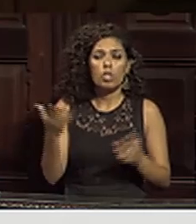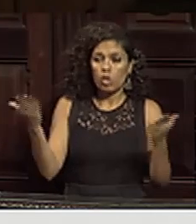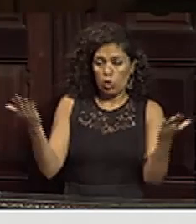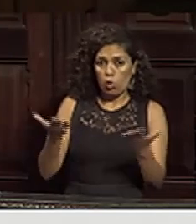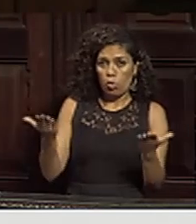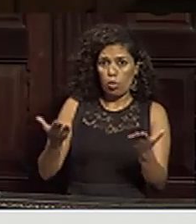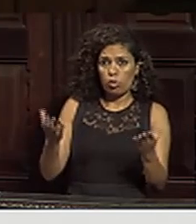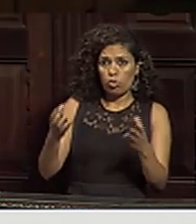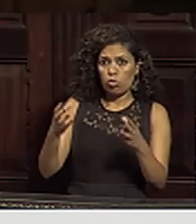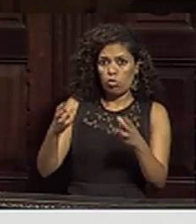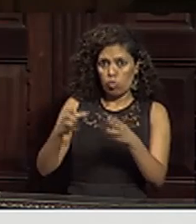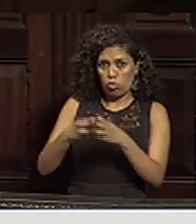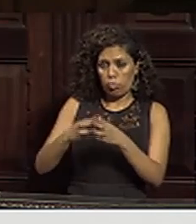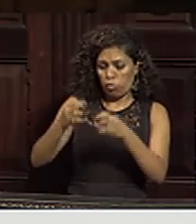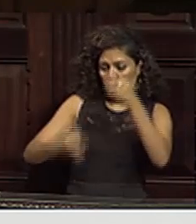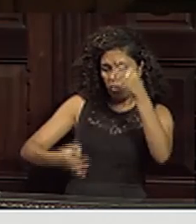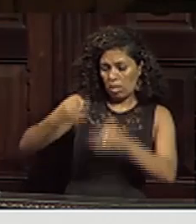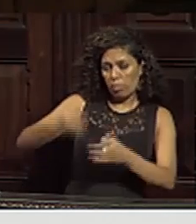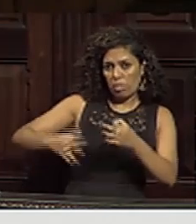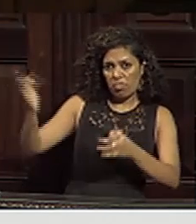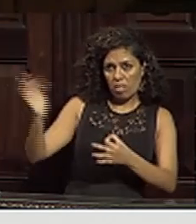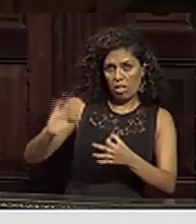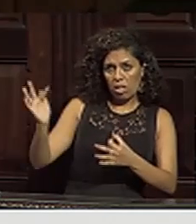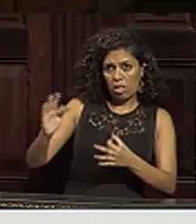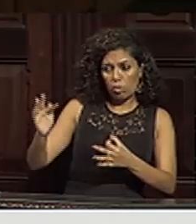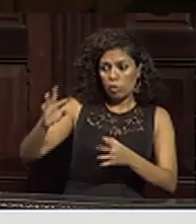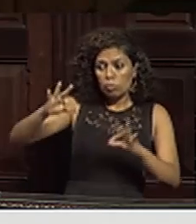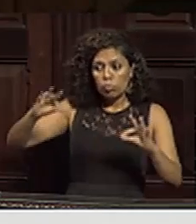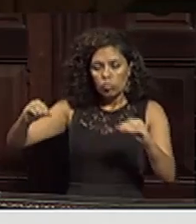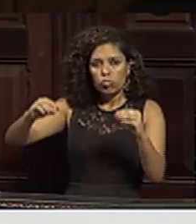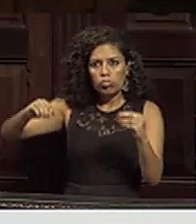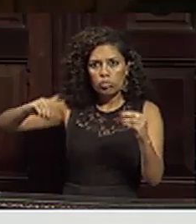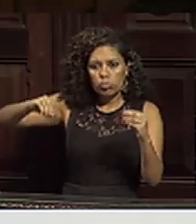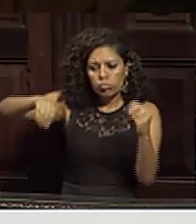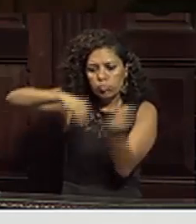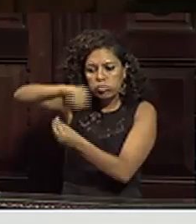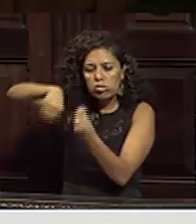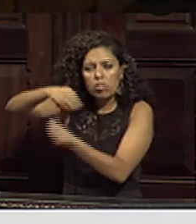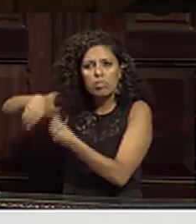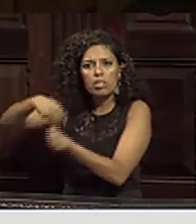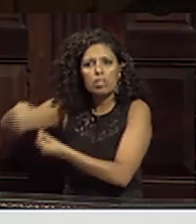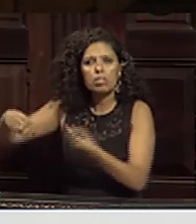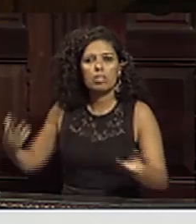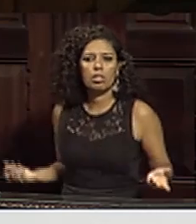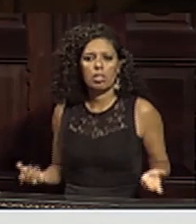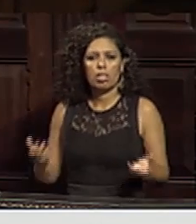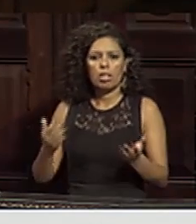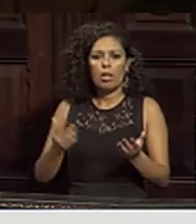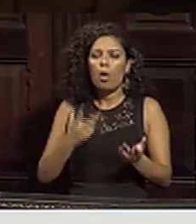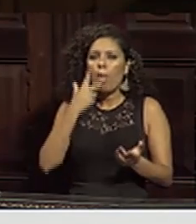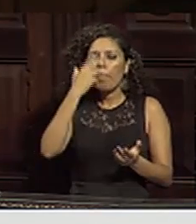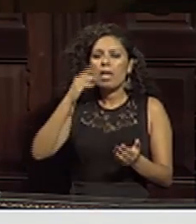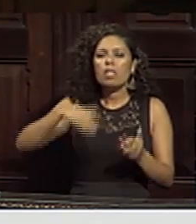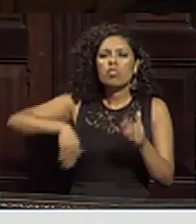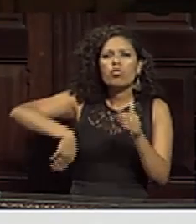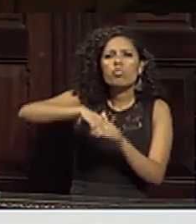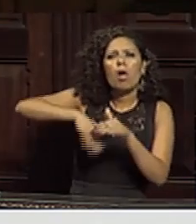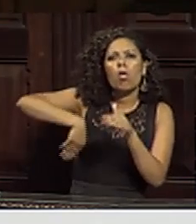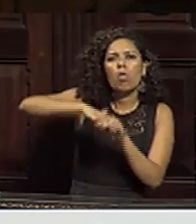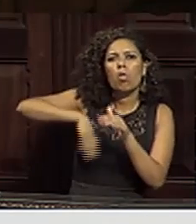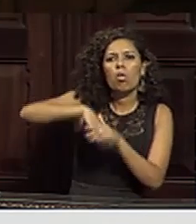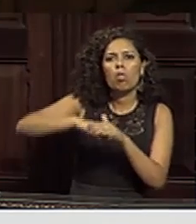do Supremo Tribunal Federal, quando, no meu entendimento, deveriam se expor